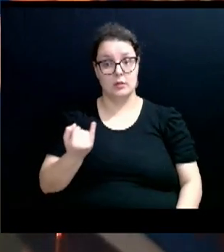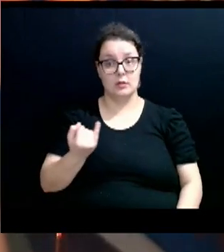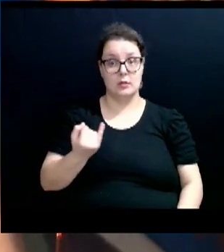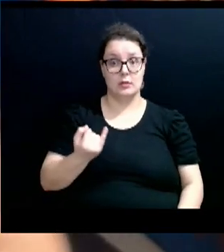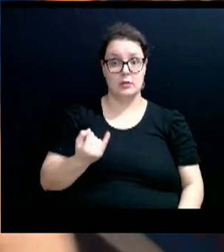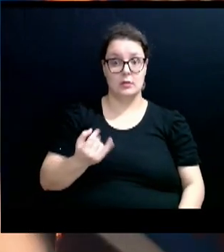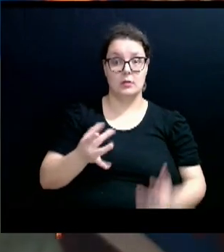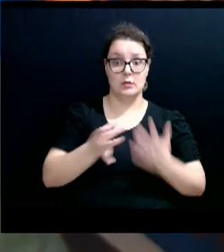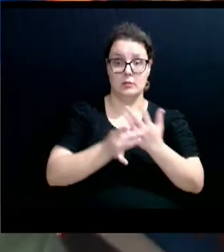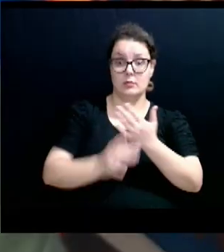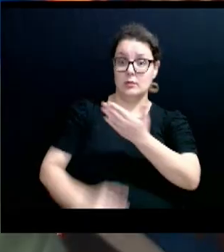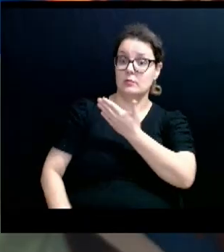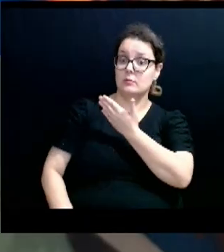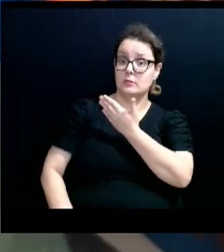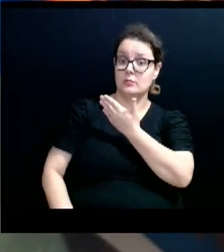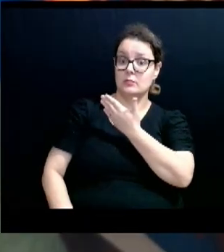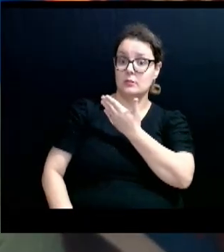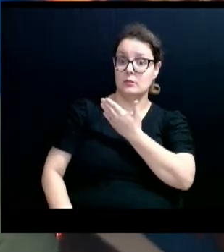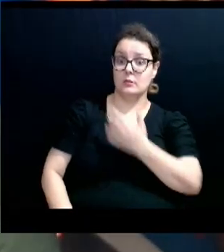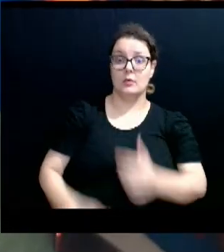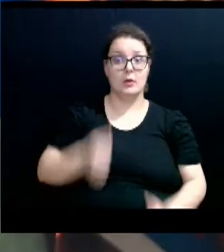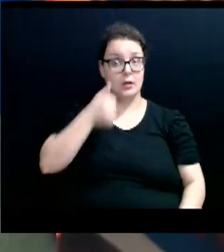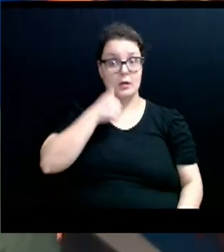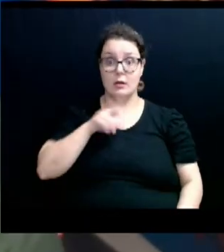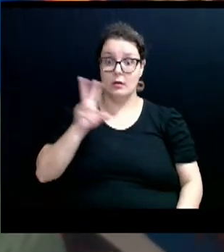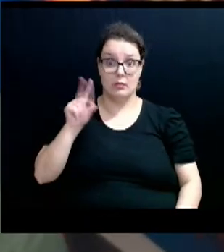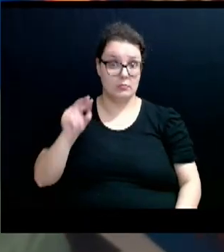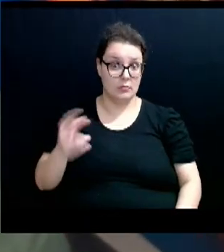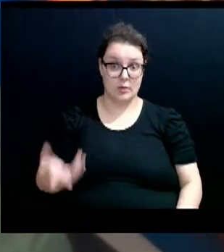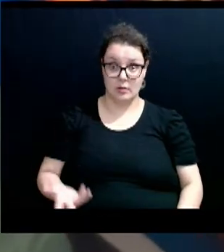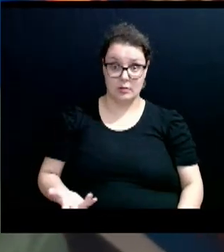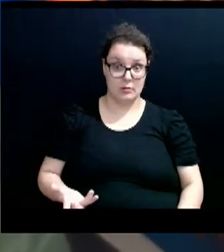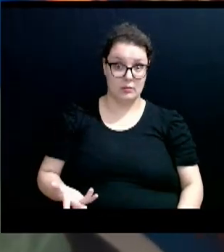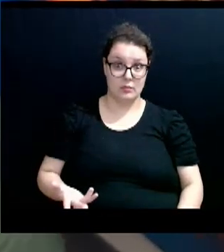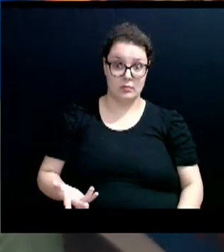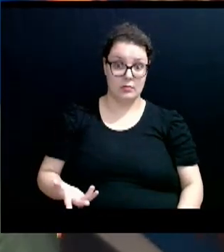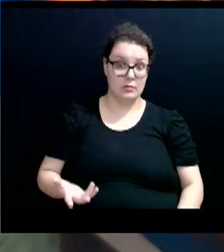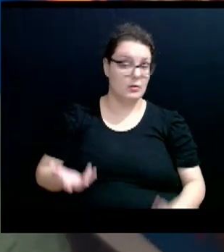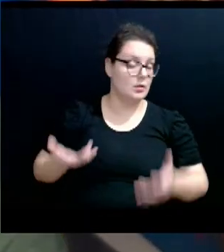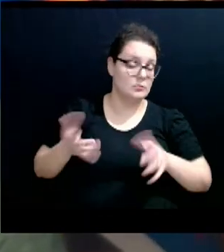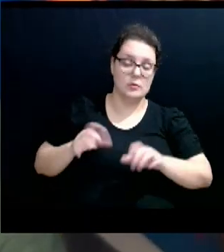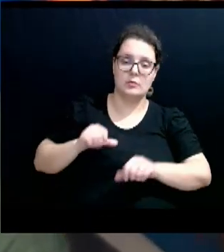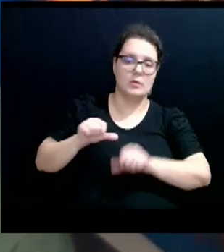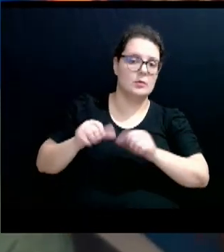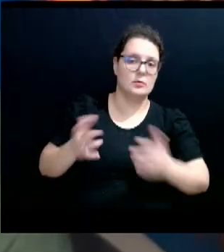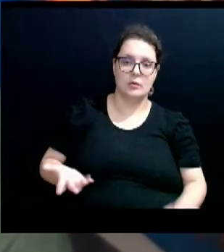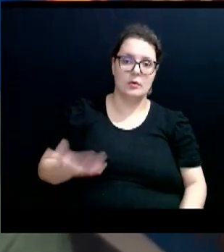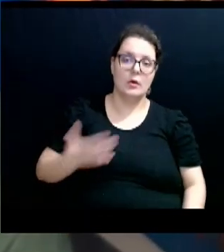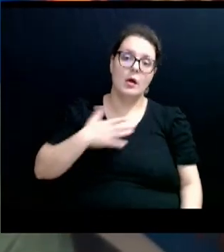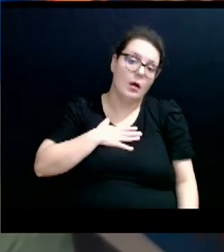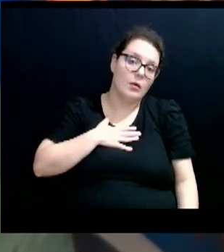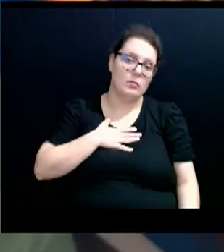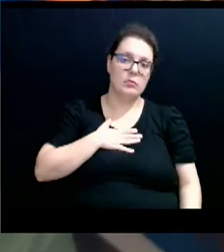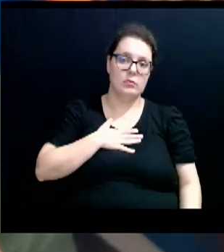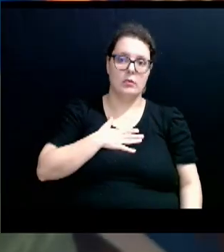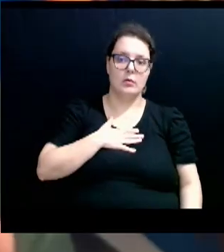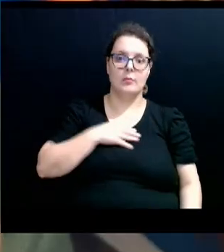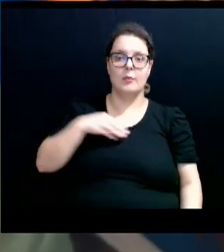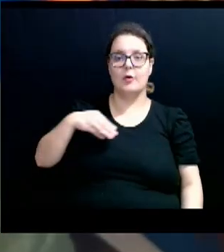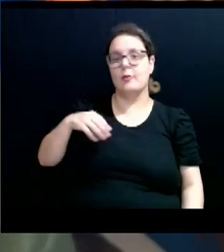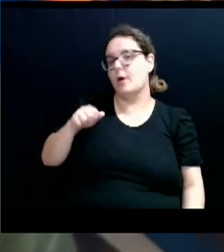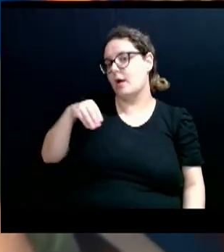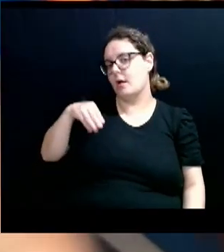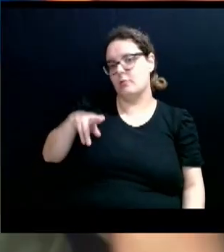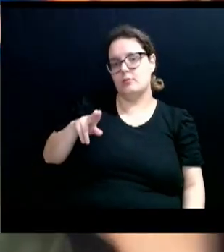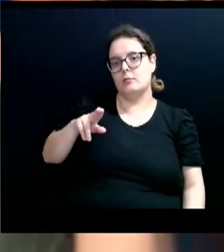as alianças que eram da minha avó. Eu não abro mão disso, para mim é uma coisa, é o meu amuleto da sorte. Não tem problema